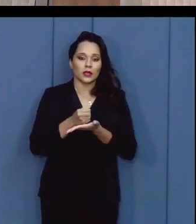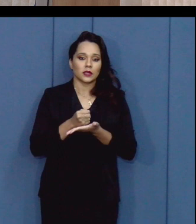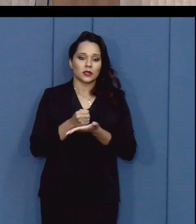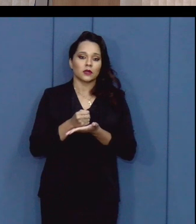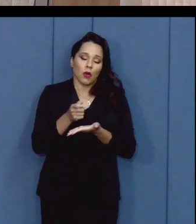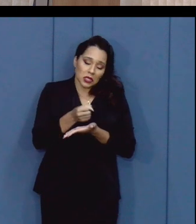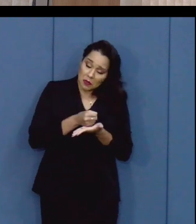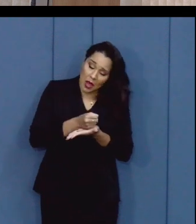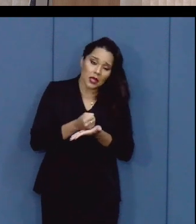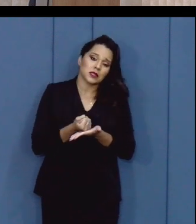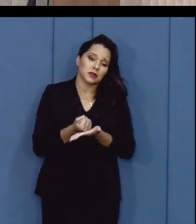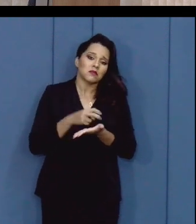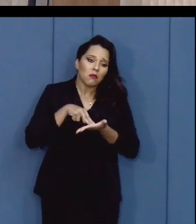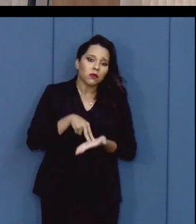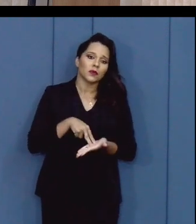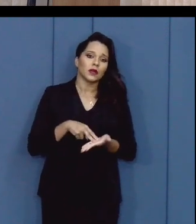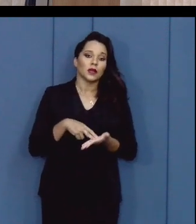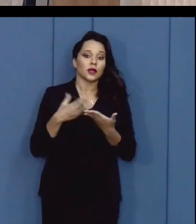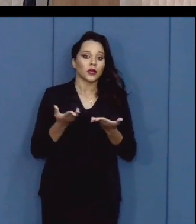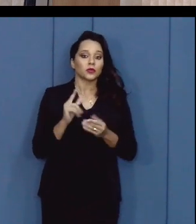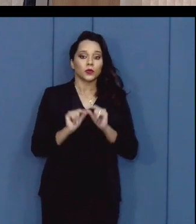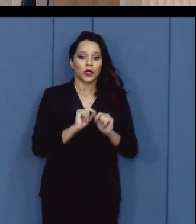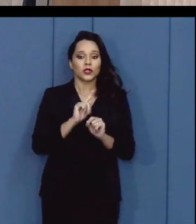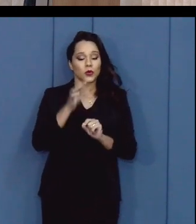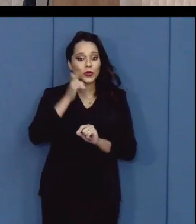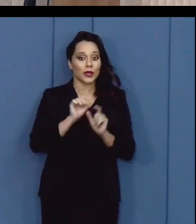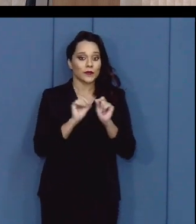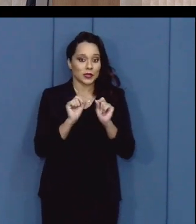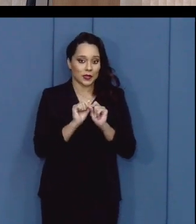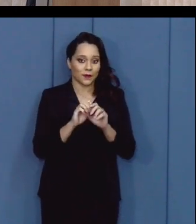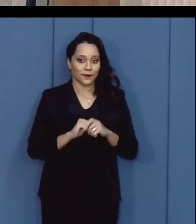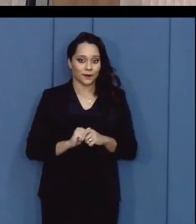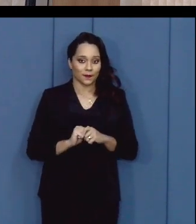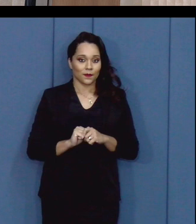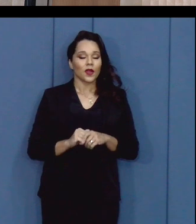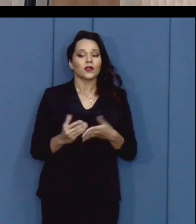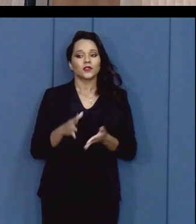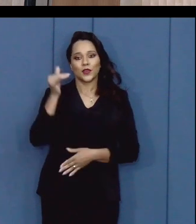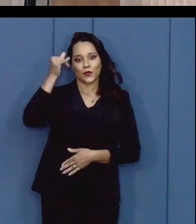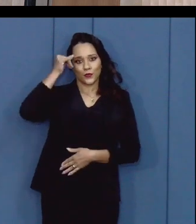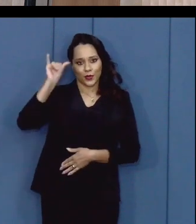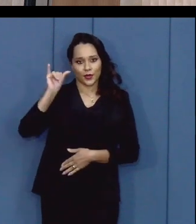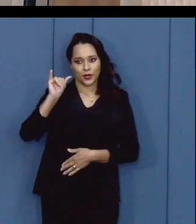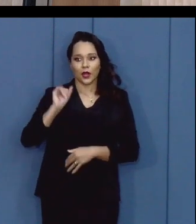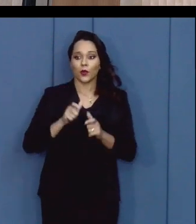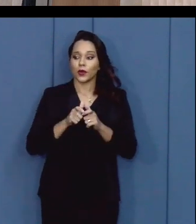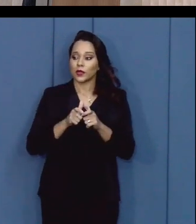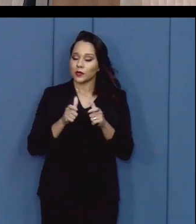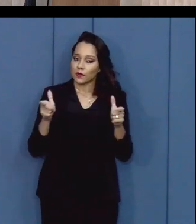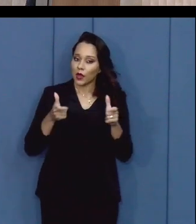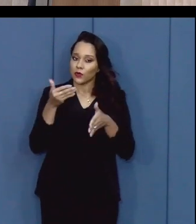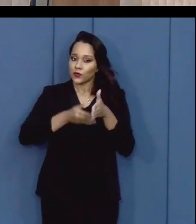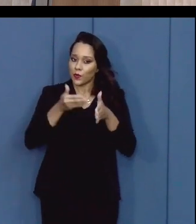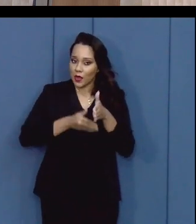pilares. Não é? Isso aí, certamente, na medida em que a gente exercita isso, a gente evita o crescimento